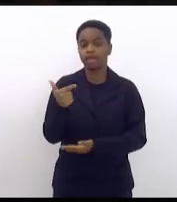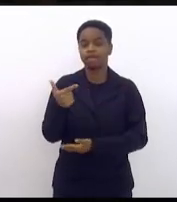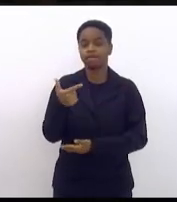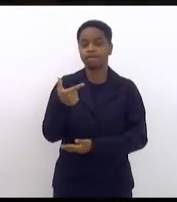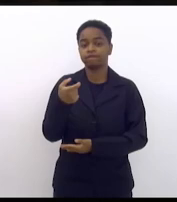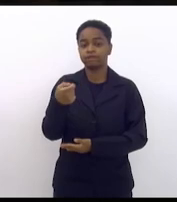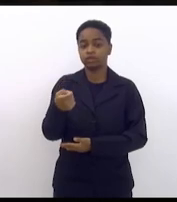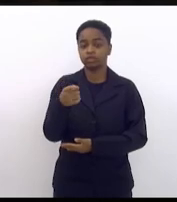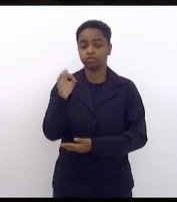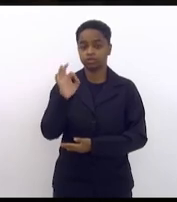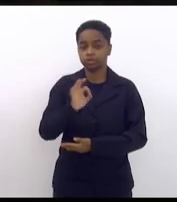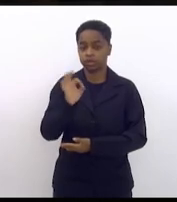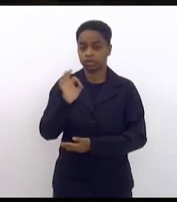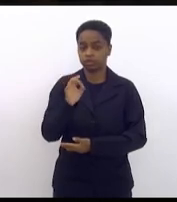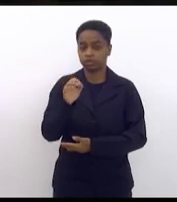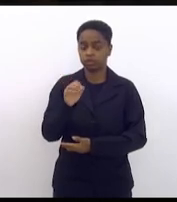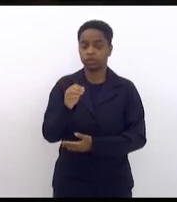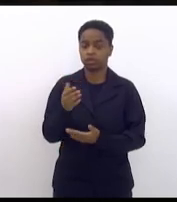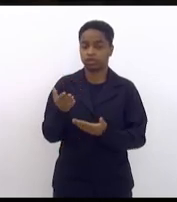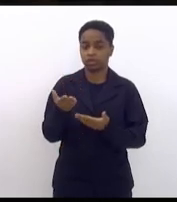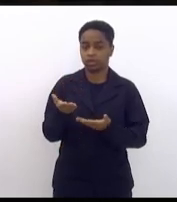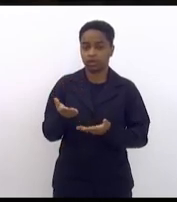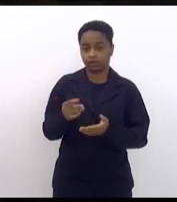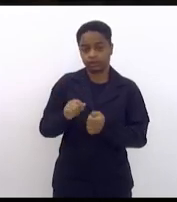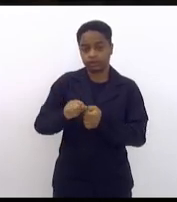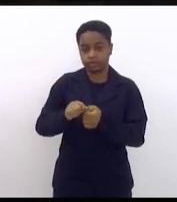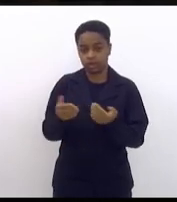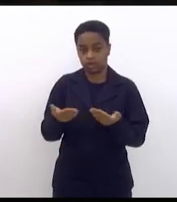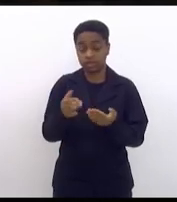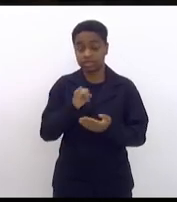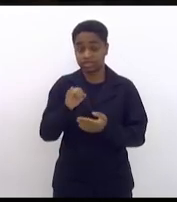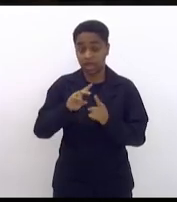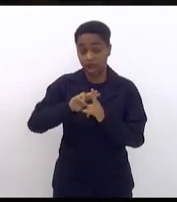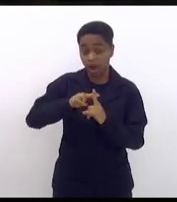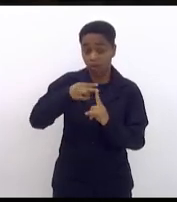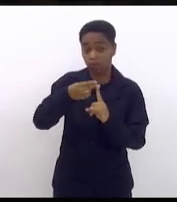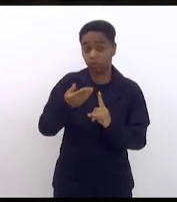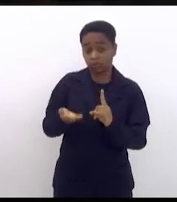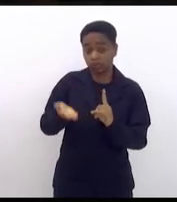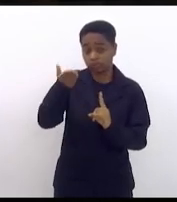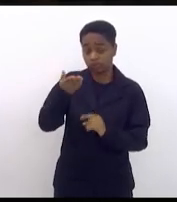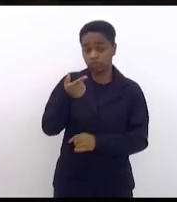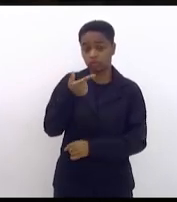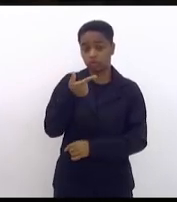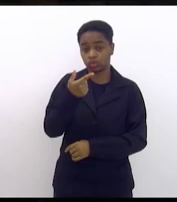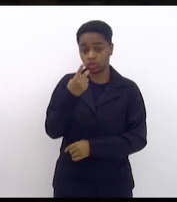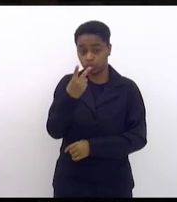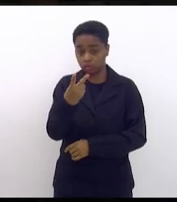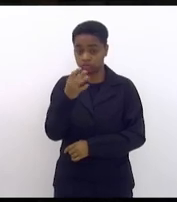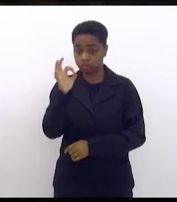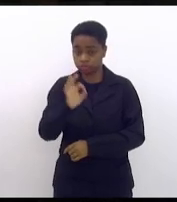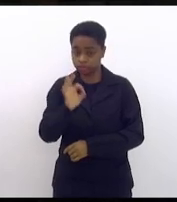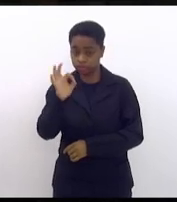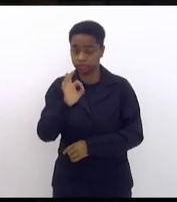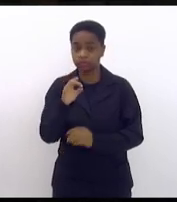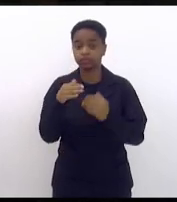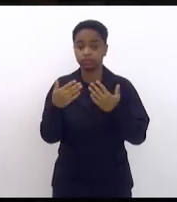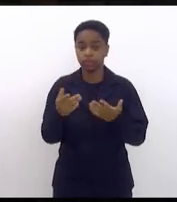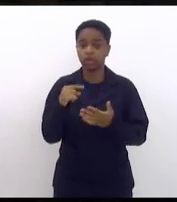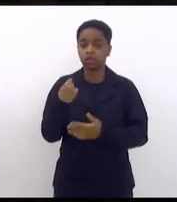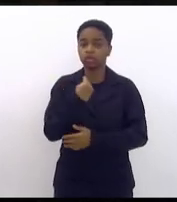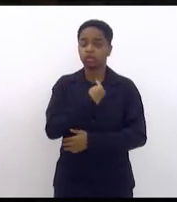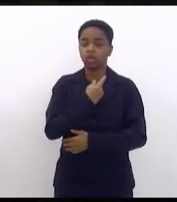de alíquota modal. Se a gente aumentar 2 pontos percentuais na nossa, a gente, no mínimo, por